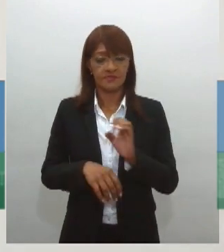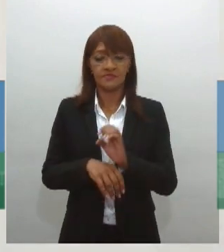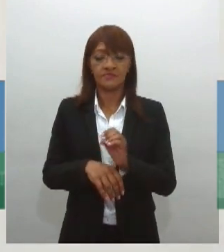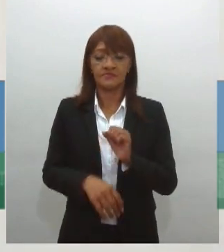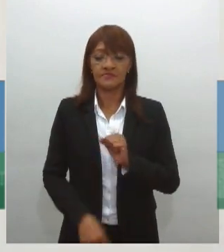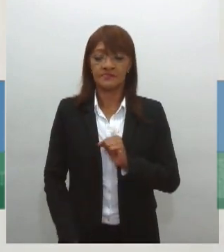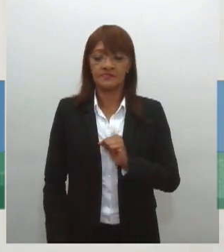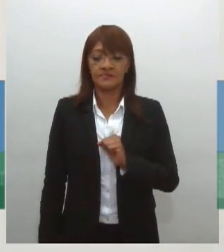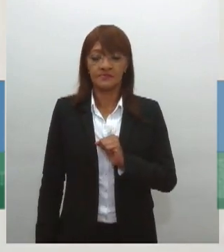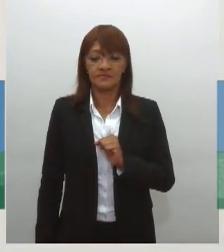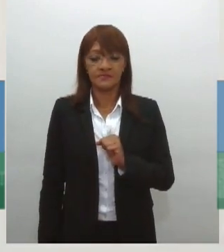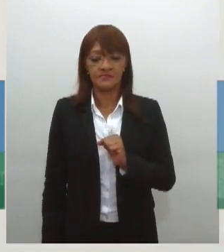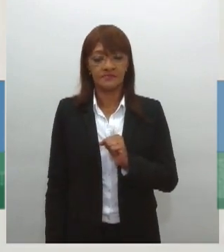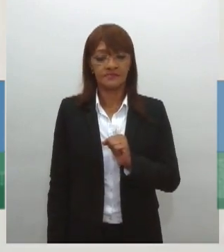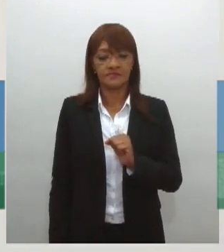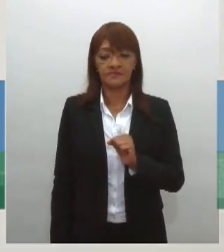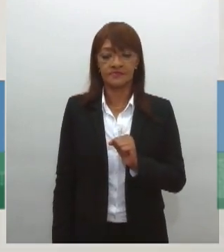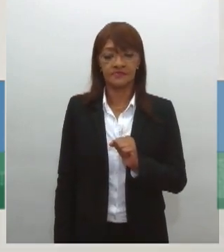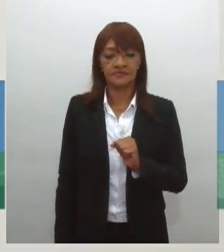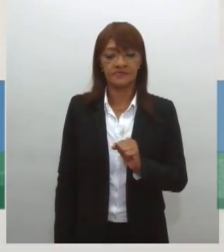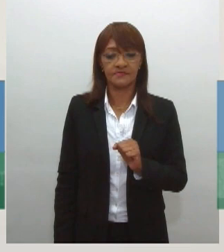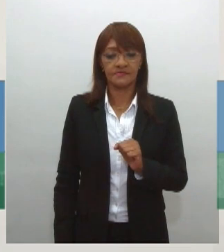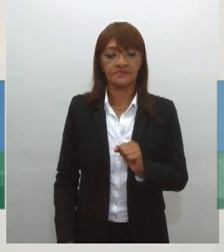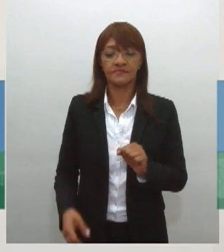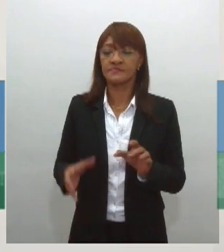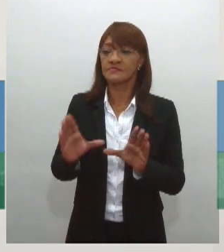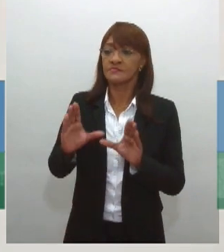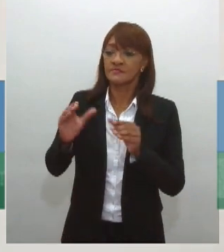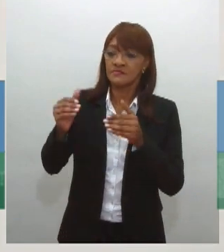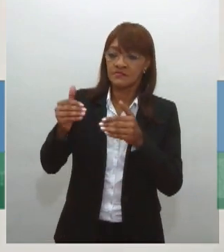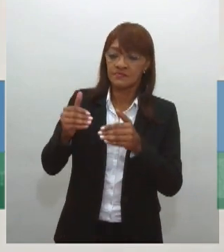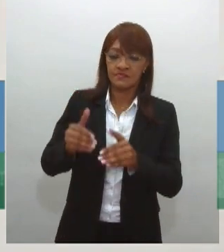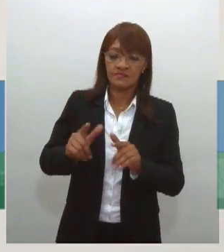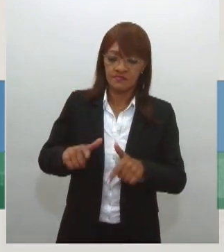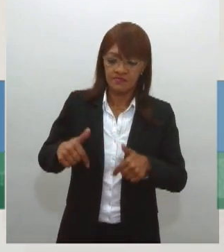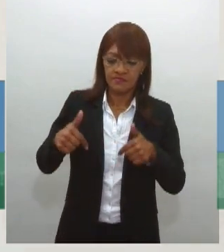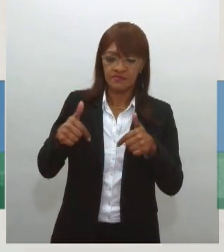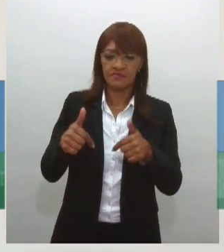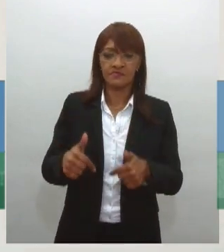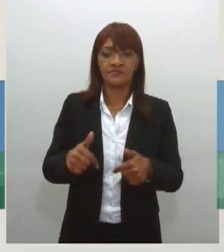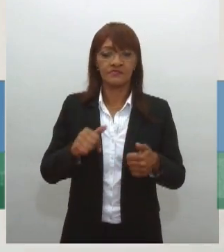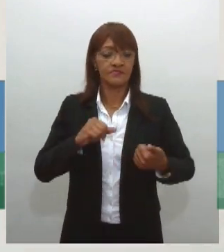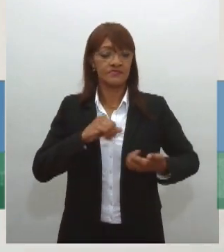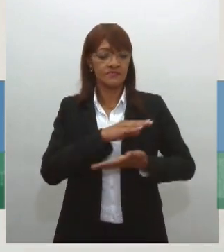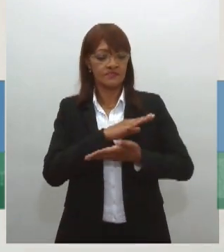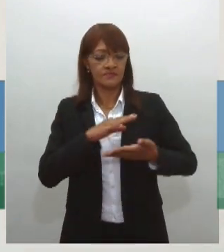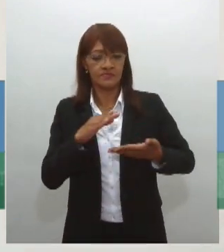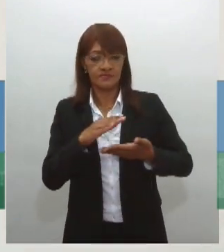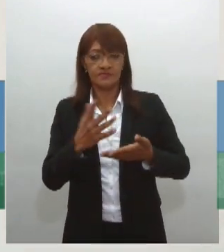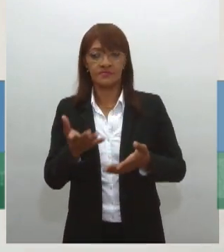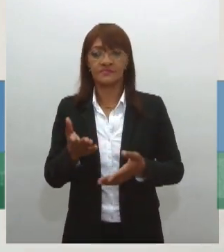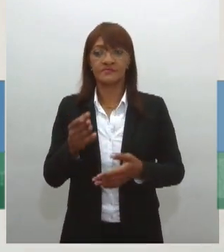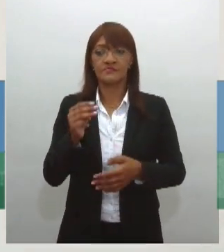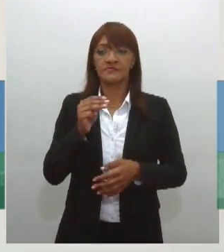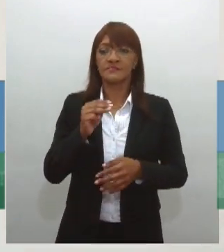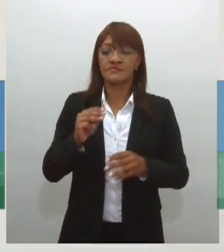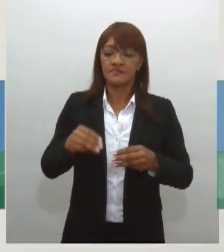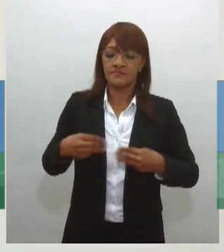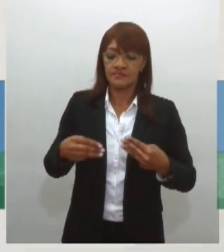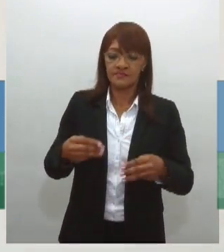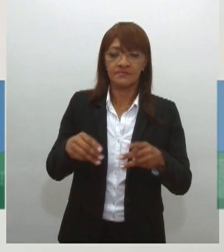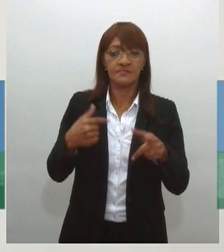a militância, né, da cultura também, o SEBRAE também vai nos ajudar, o Ministério do Trabalho e do Emprego também é um grande parceiro